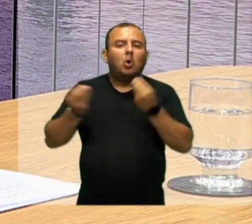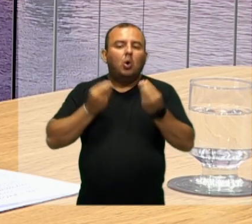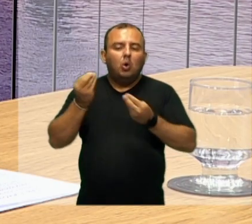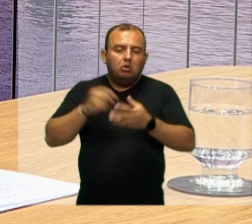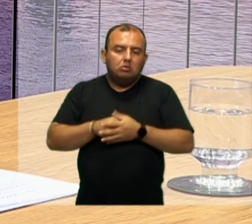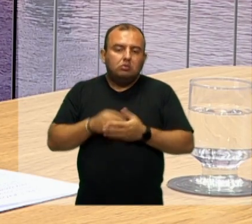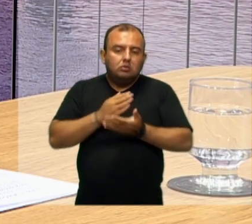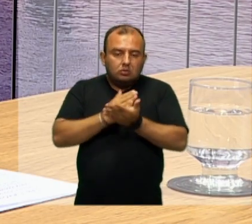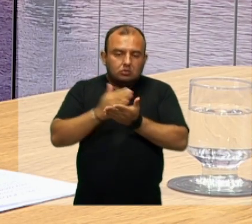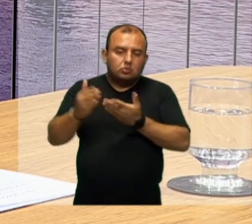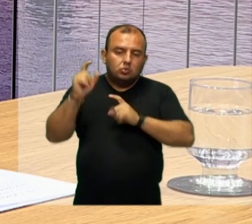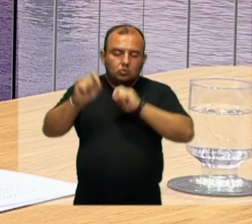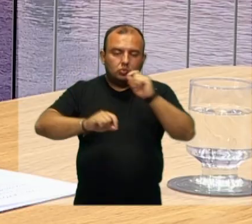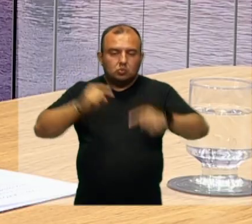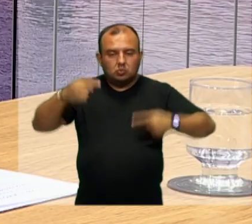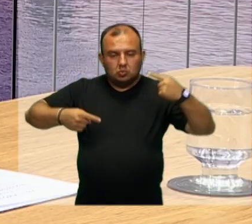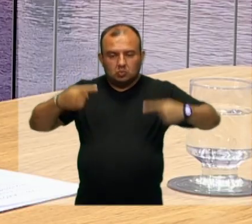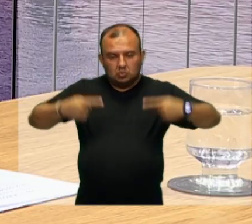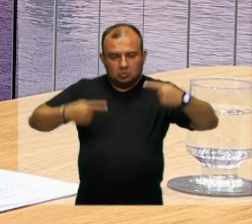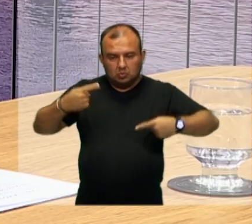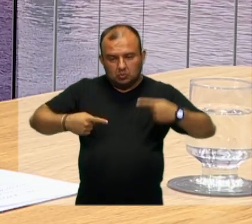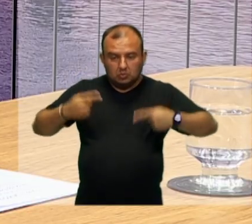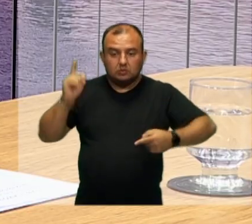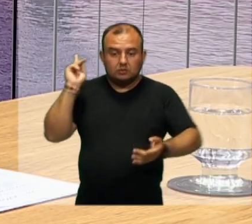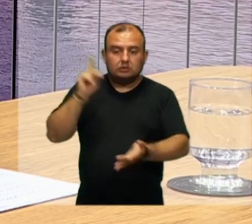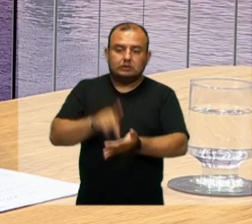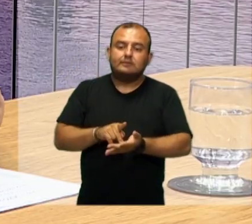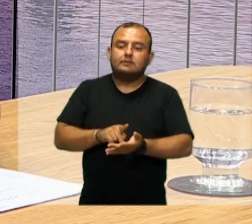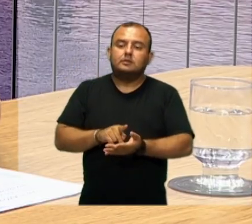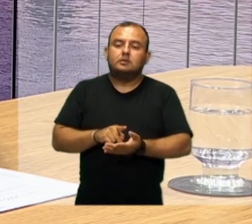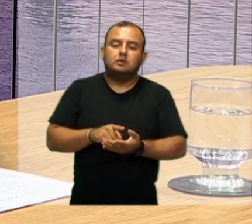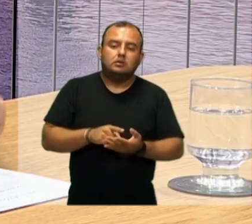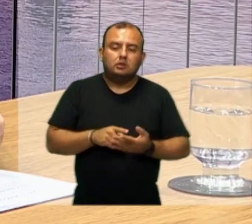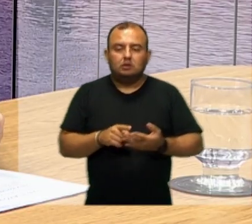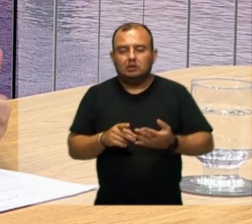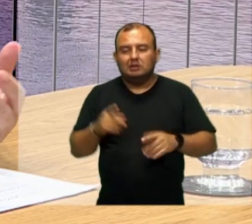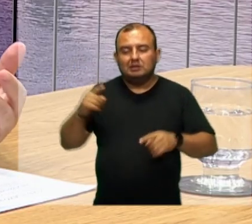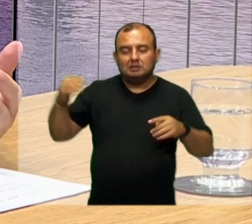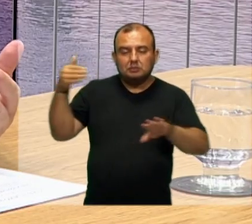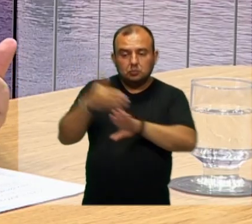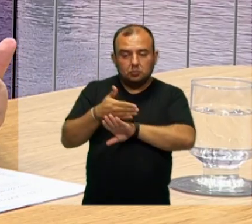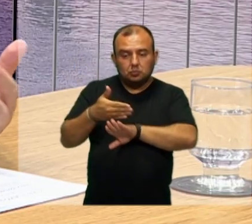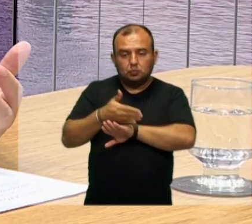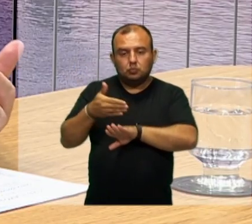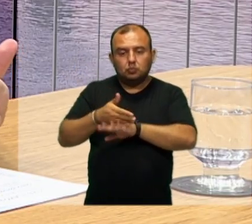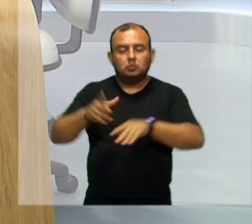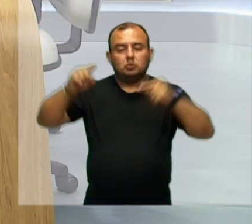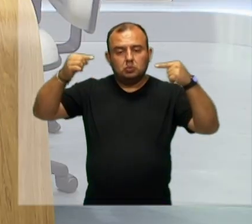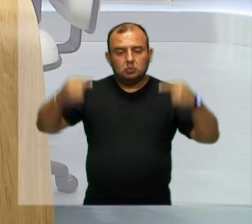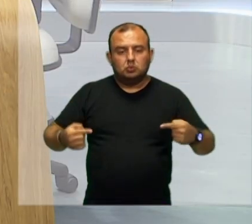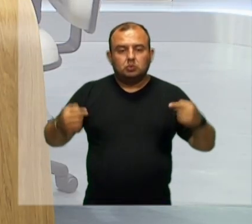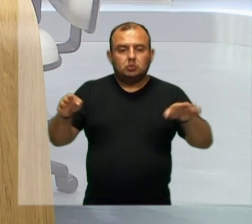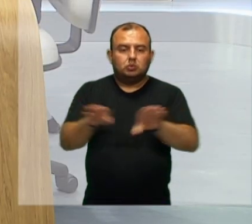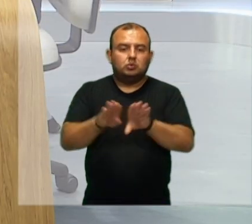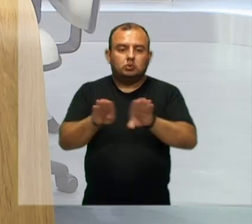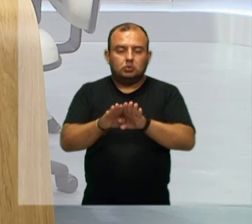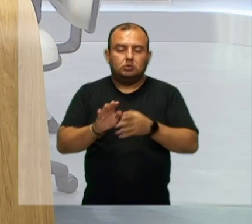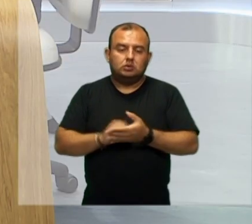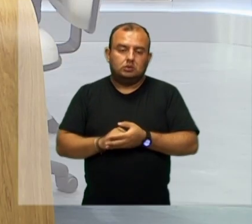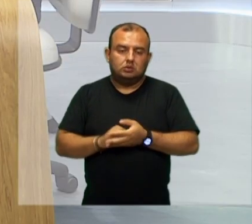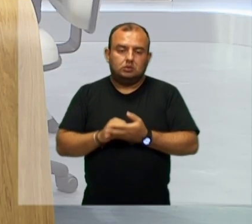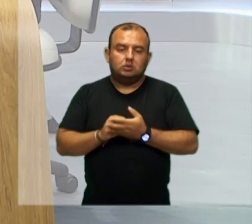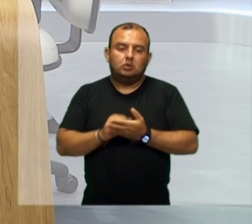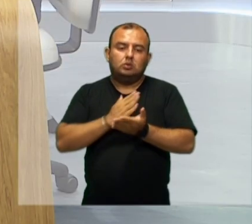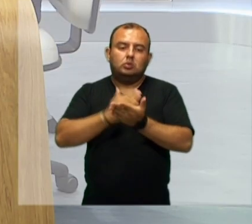Você começou a competir, realmente competir, né? Participar de campeonatos a